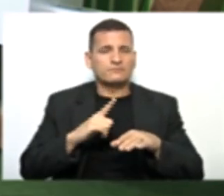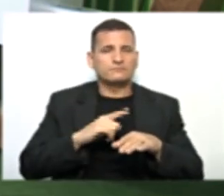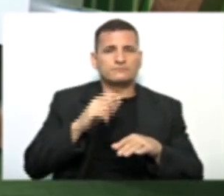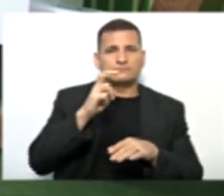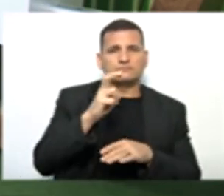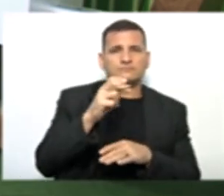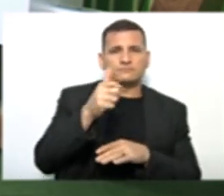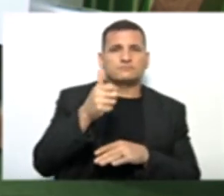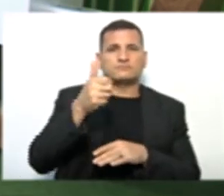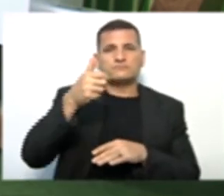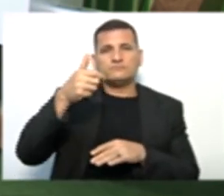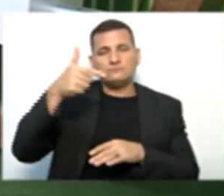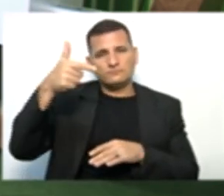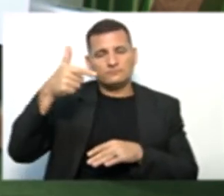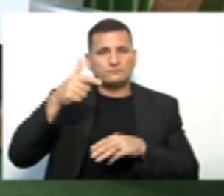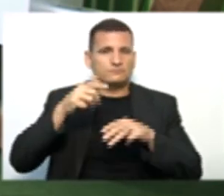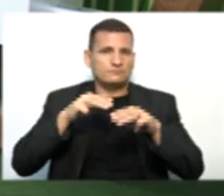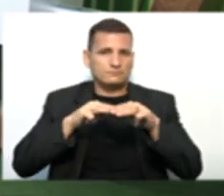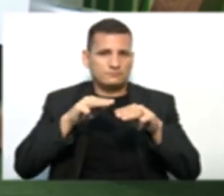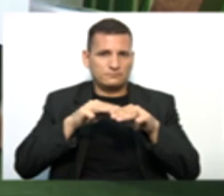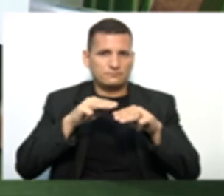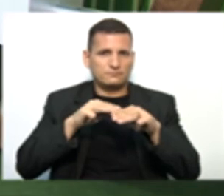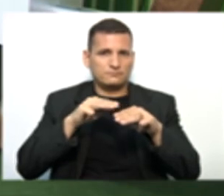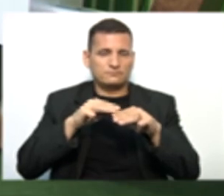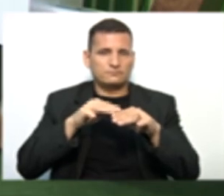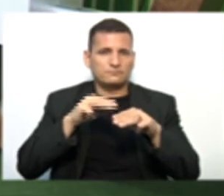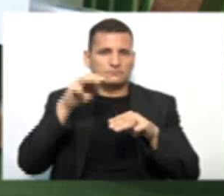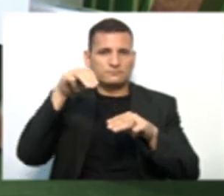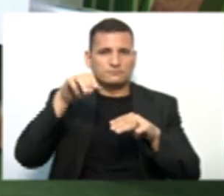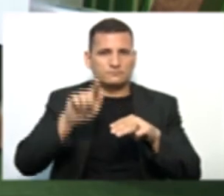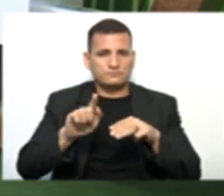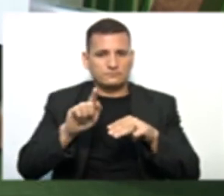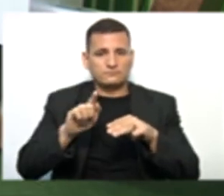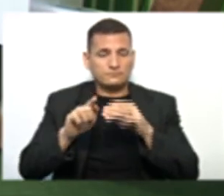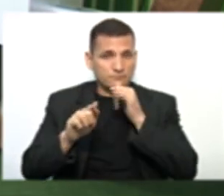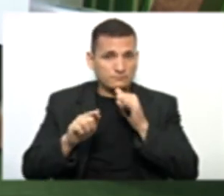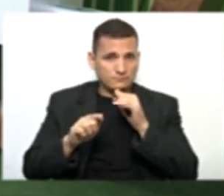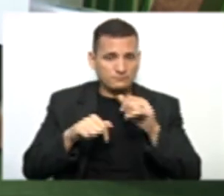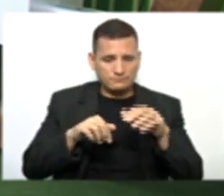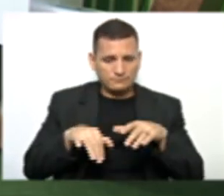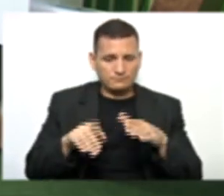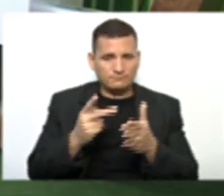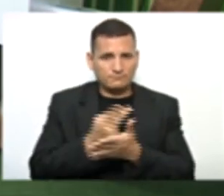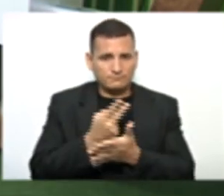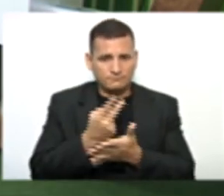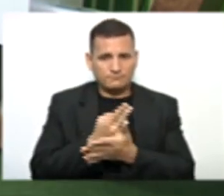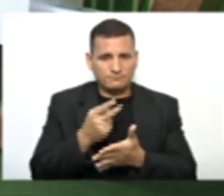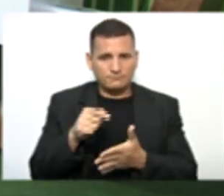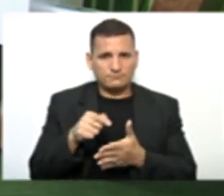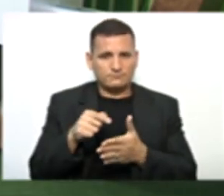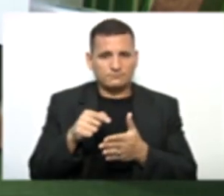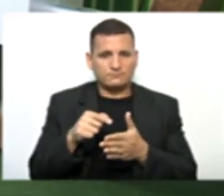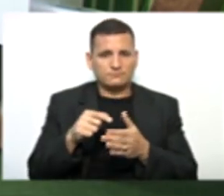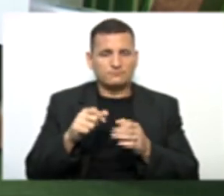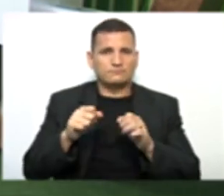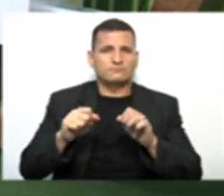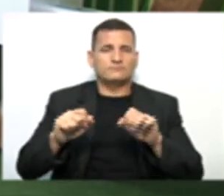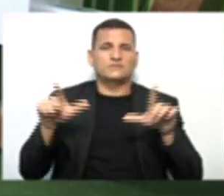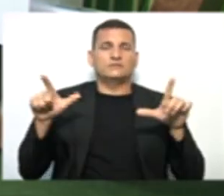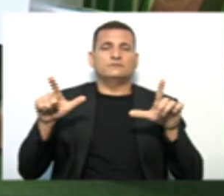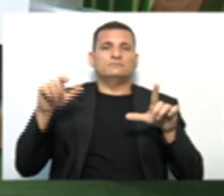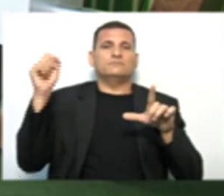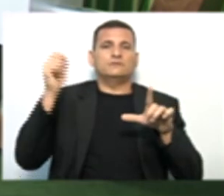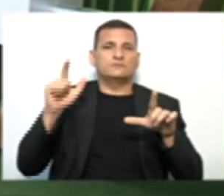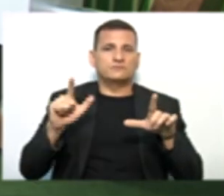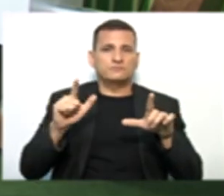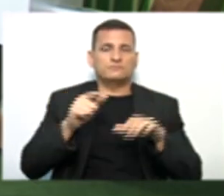512 mega, né? megas. E aí, se eu errasse um desse, aí já era aquela tela linda azul do